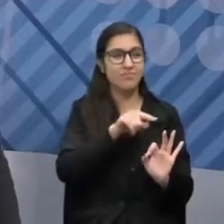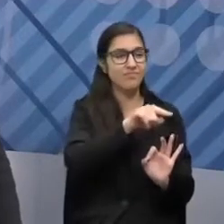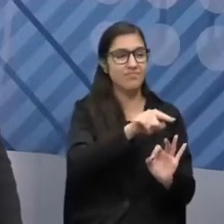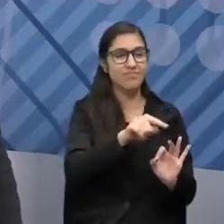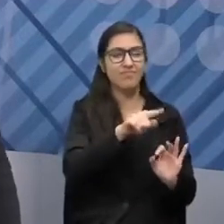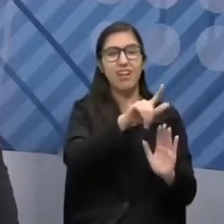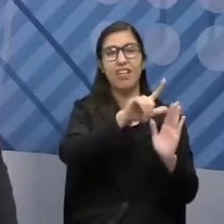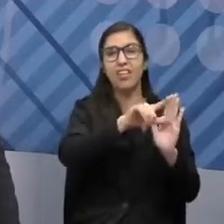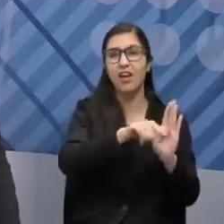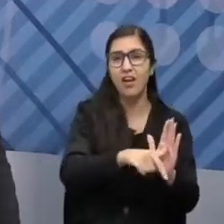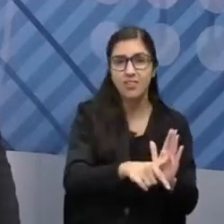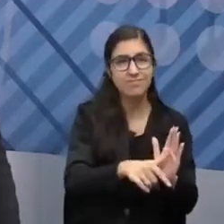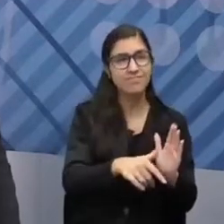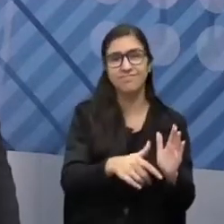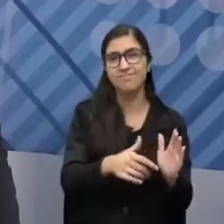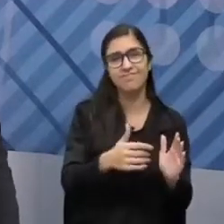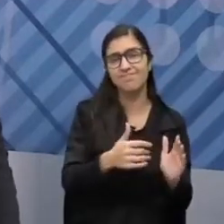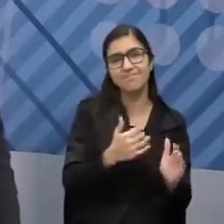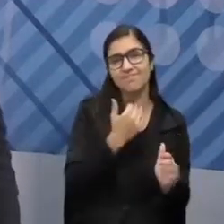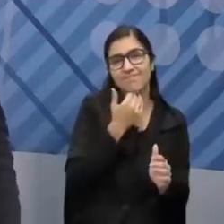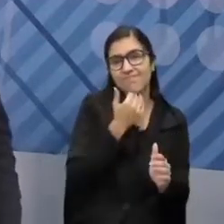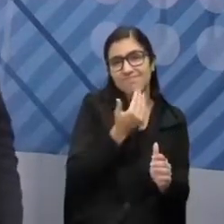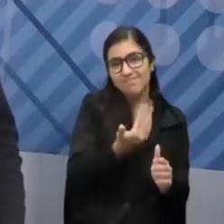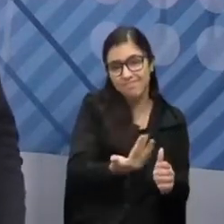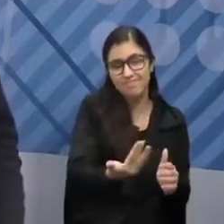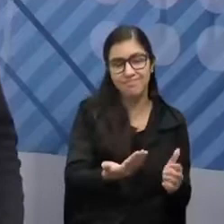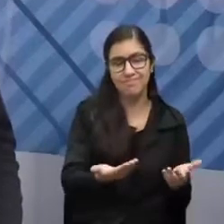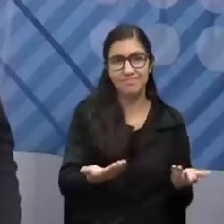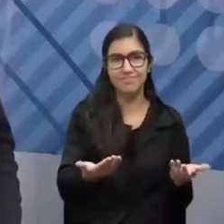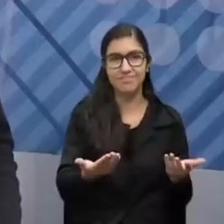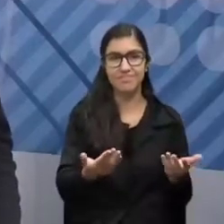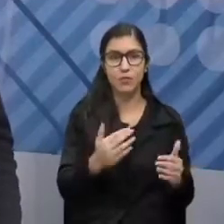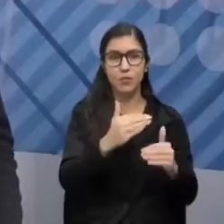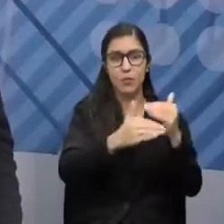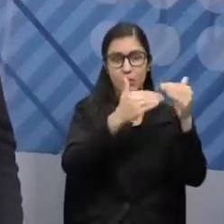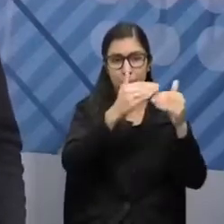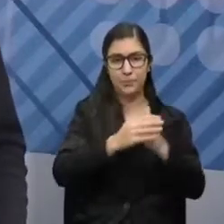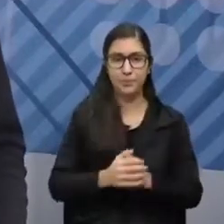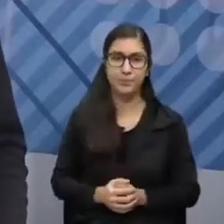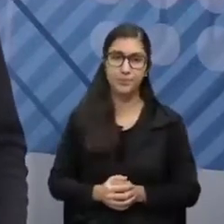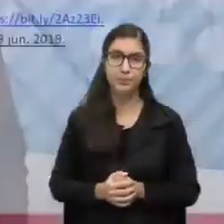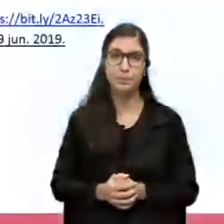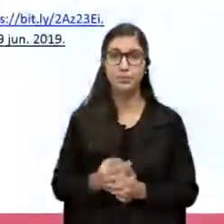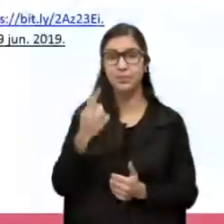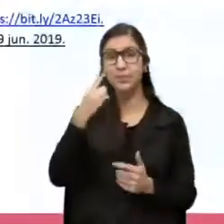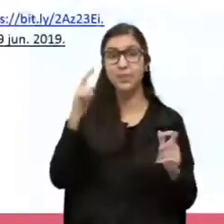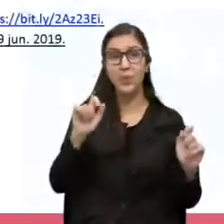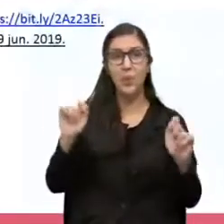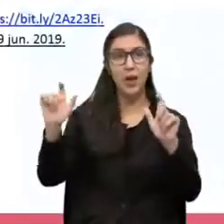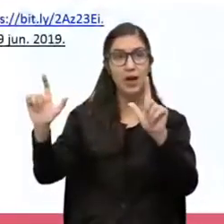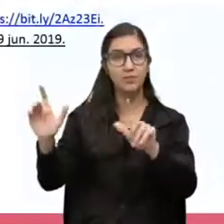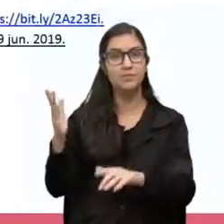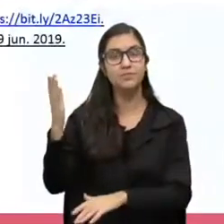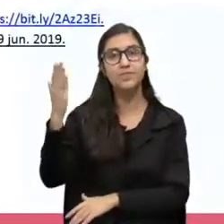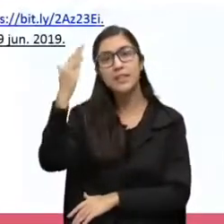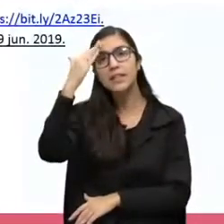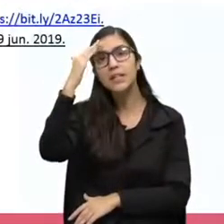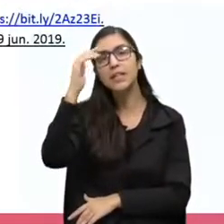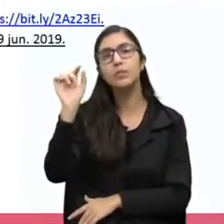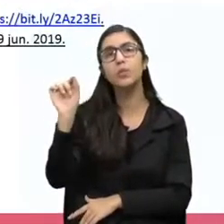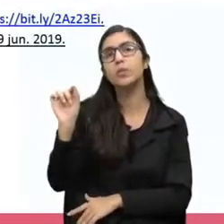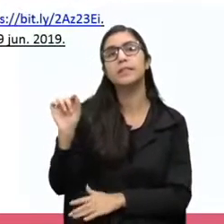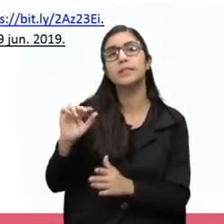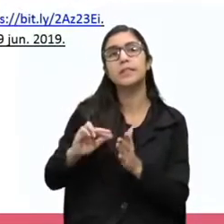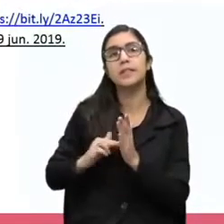ele atrasa e não tem o êxito que poderia ter, certo? Então, vamos ao quadro para nós entendermos o que Van